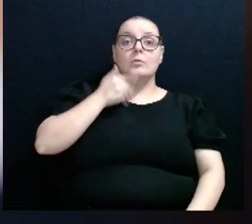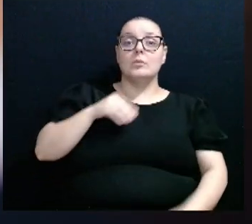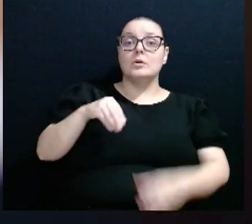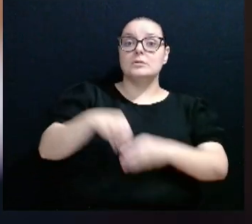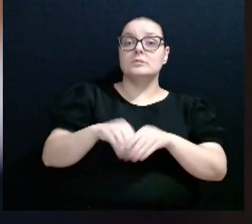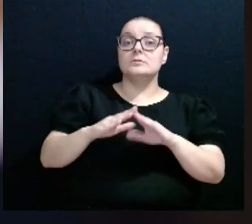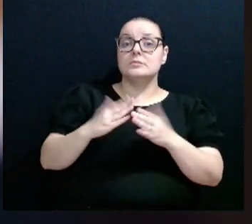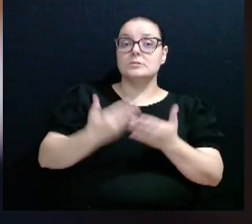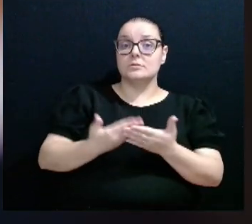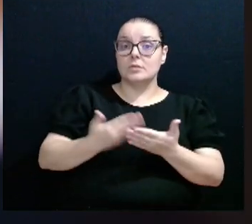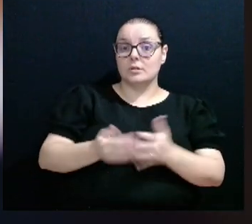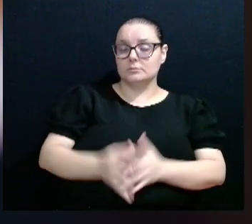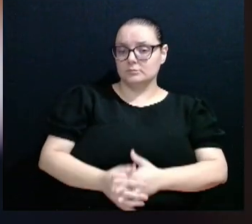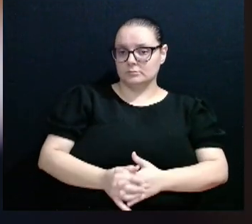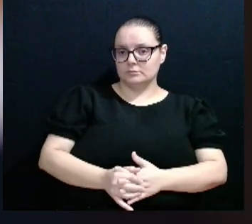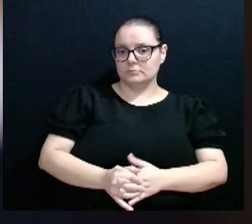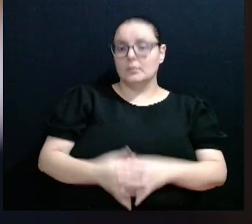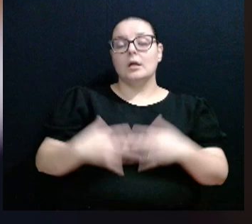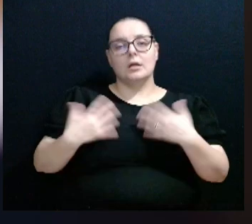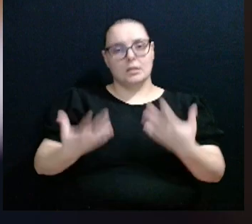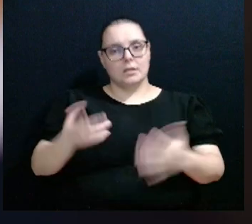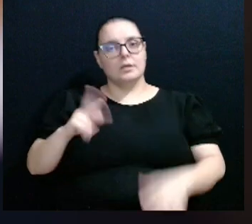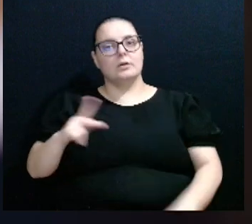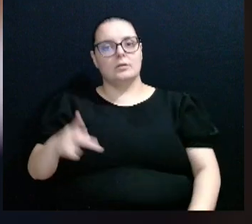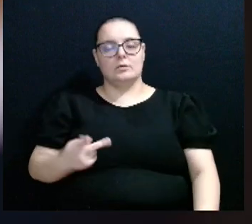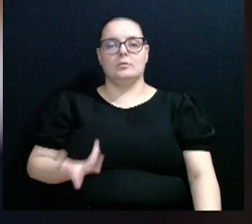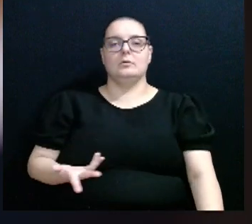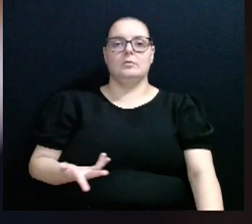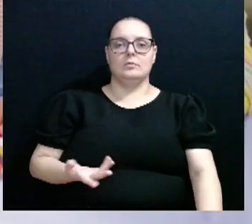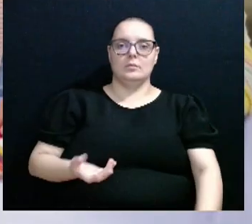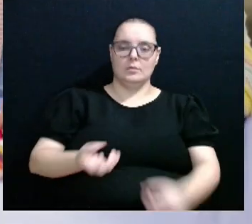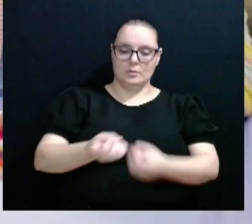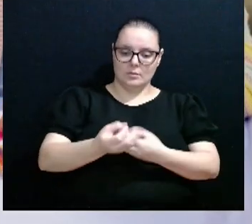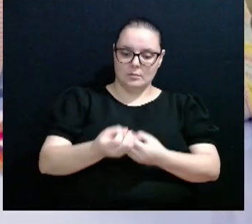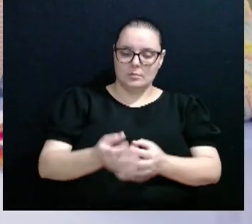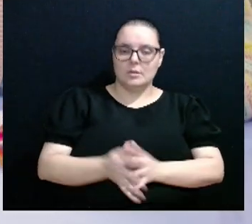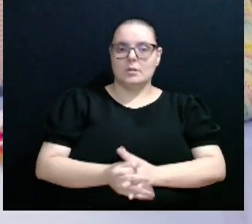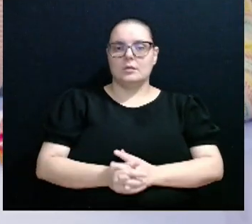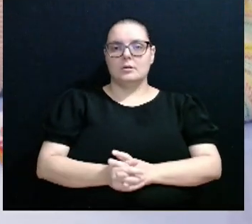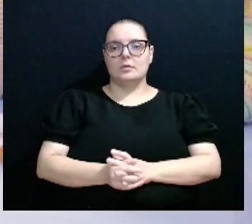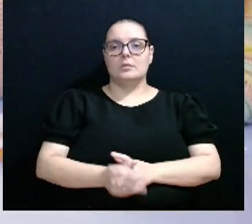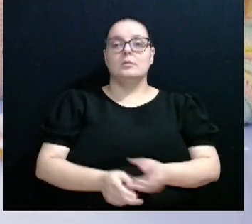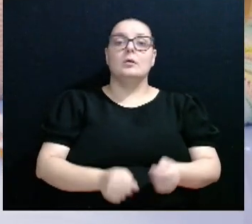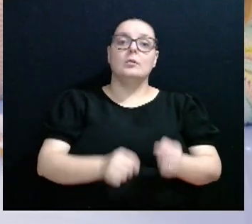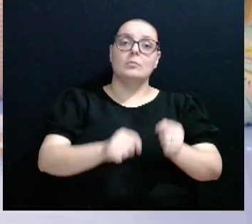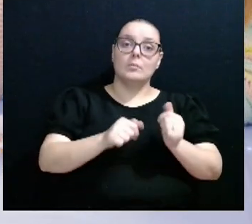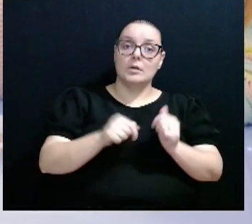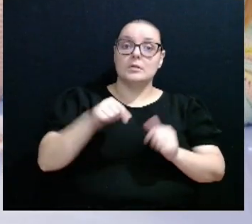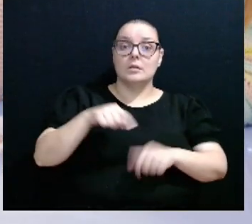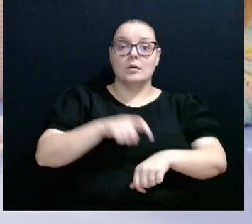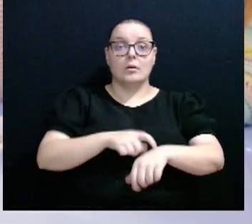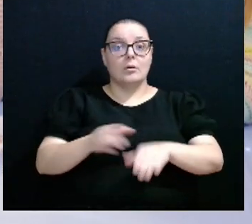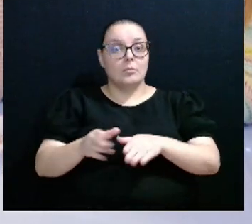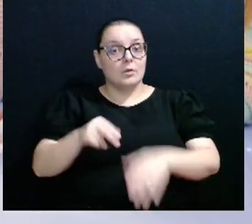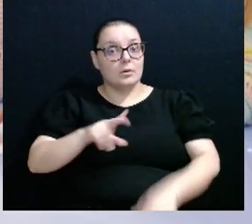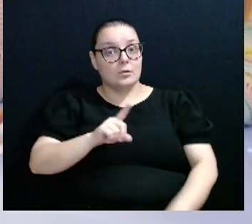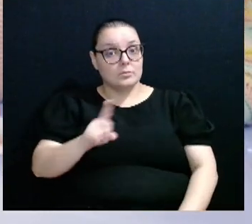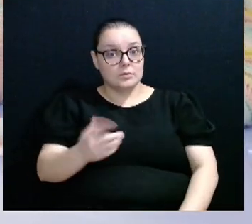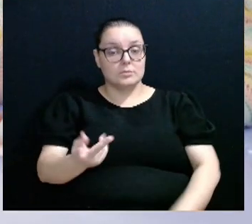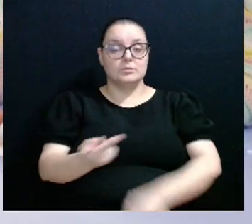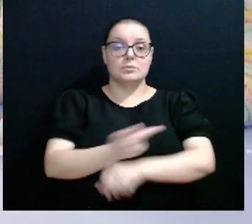E aí o professor vai também dar dados que vão favorecer se esse é o momento ou não de procurar uma ajuda